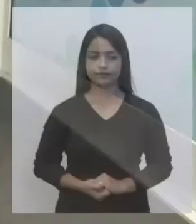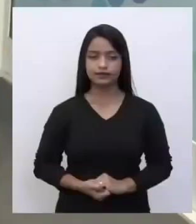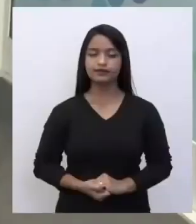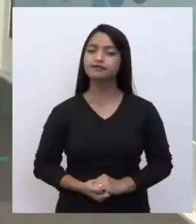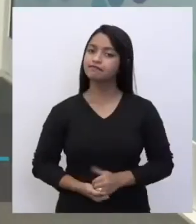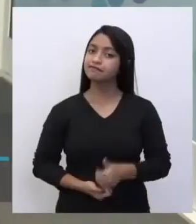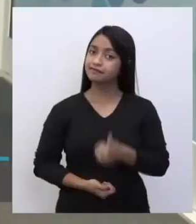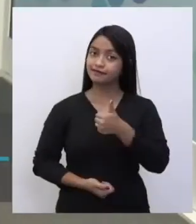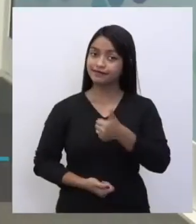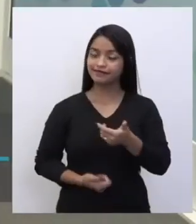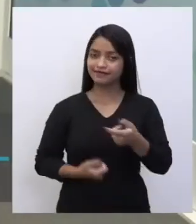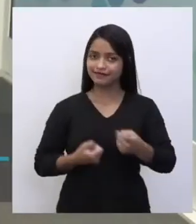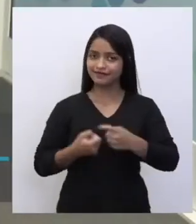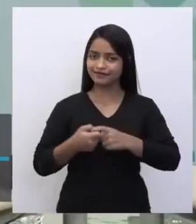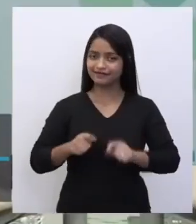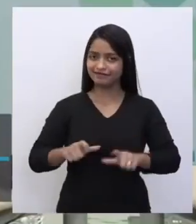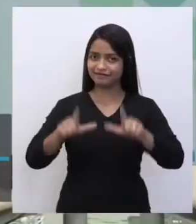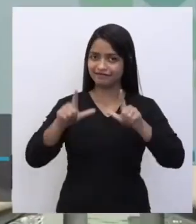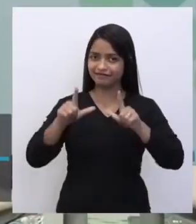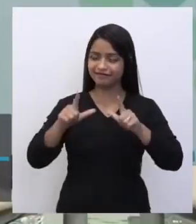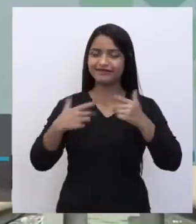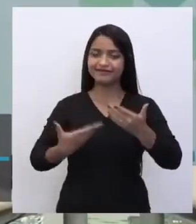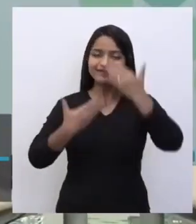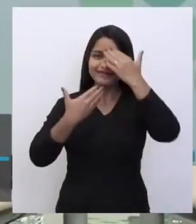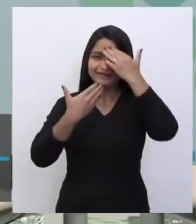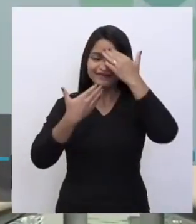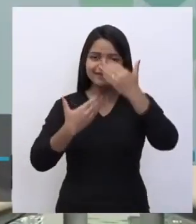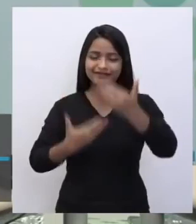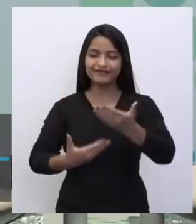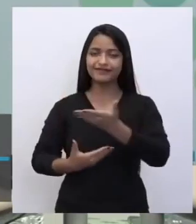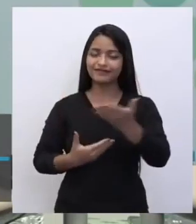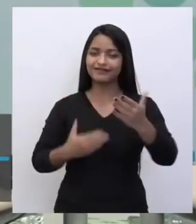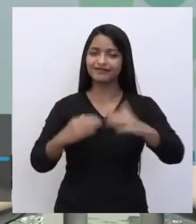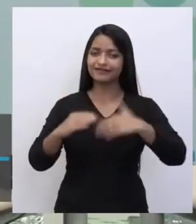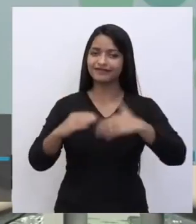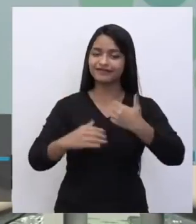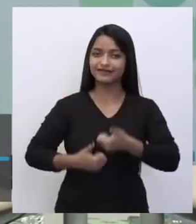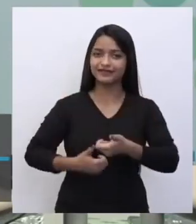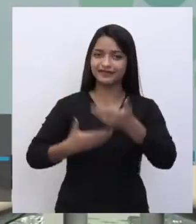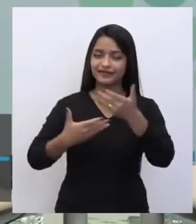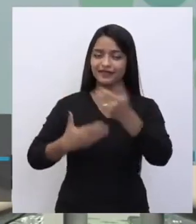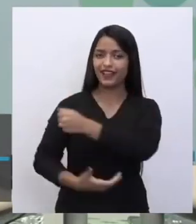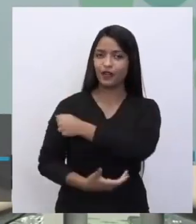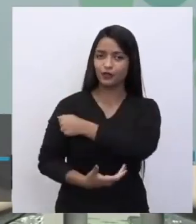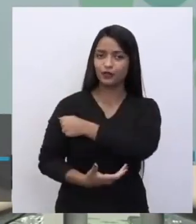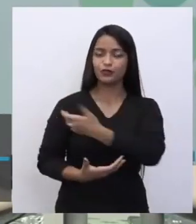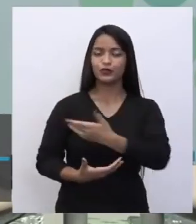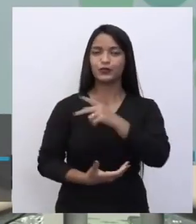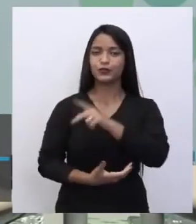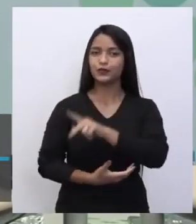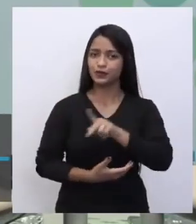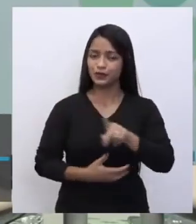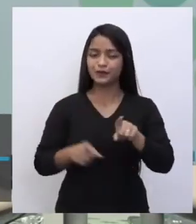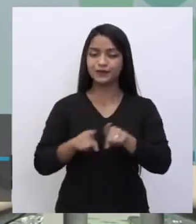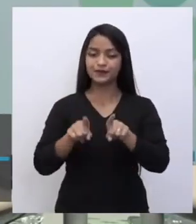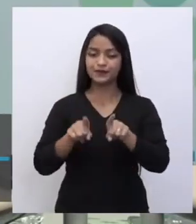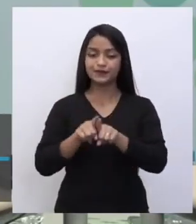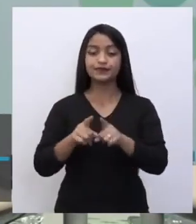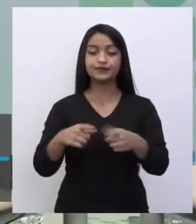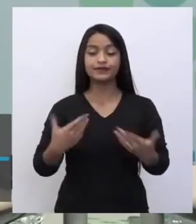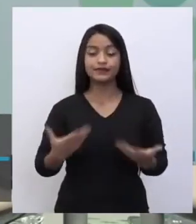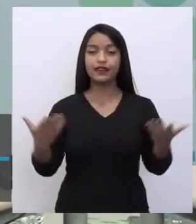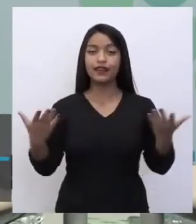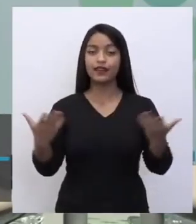Muito bem, estamos de volta. Gostaria de agradecer a contribuição, né, dos alunos, dos professores. E nós já vamos aí